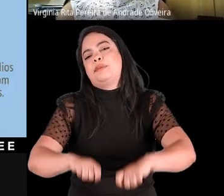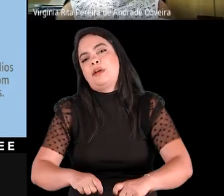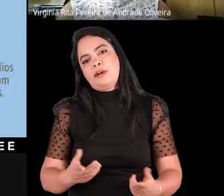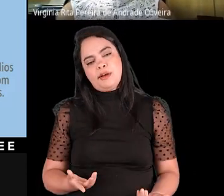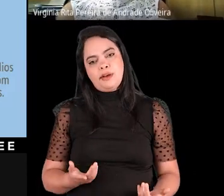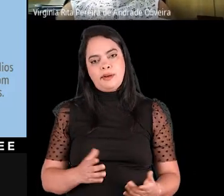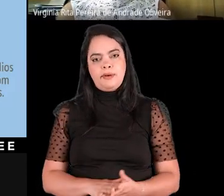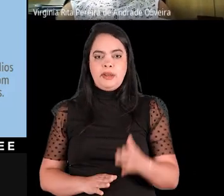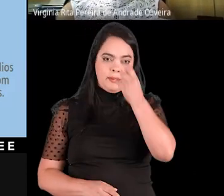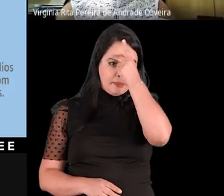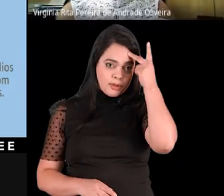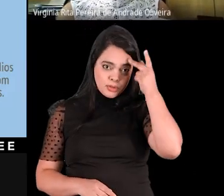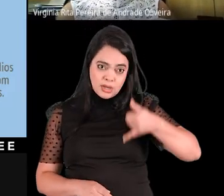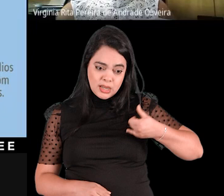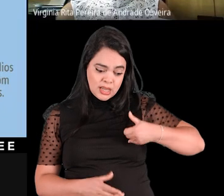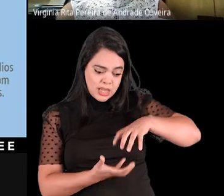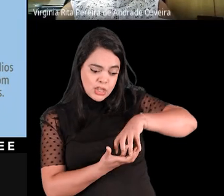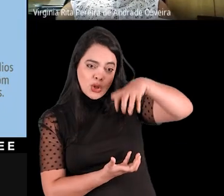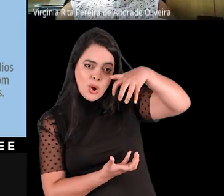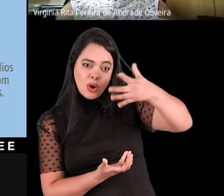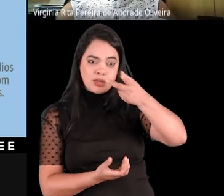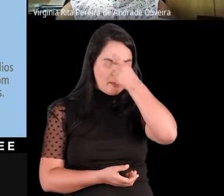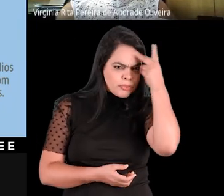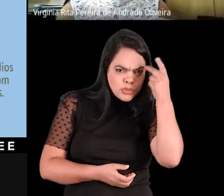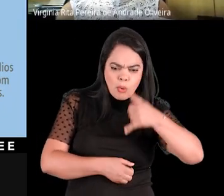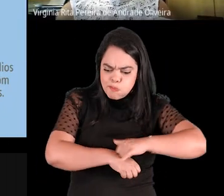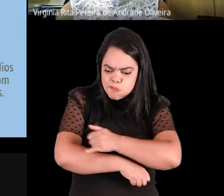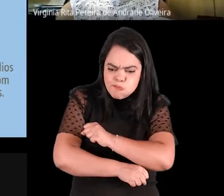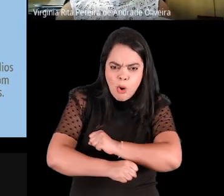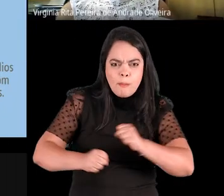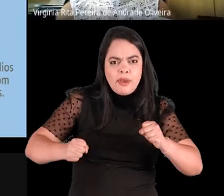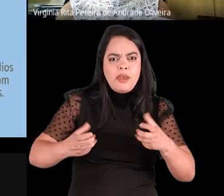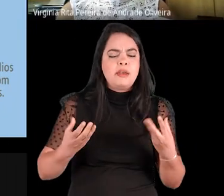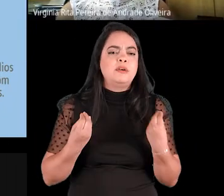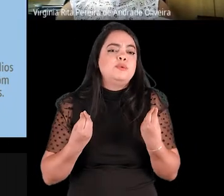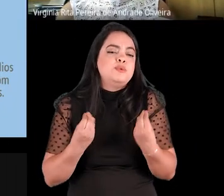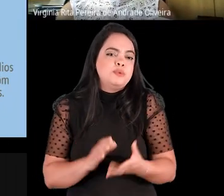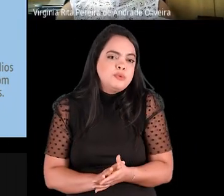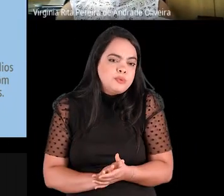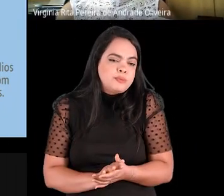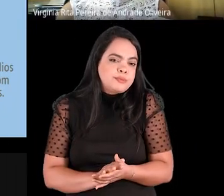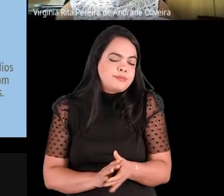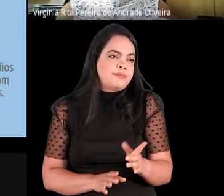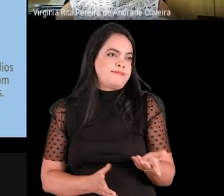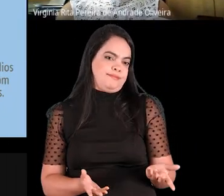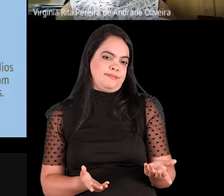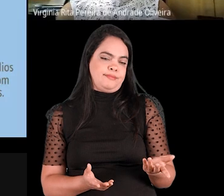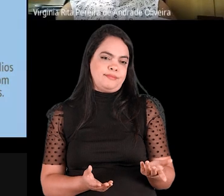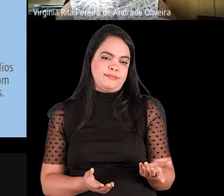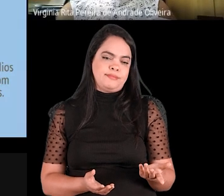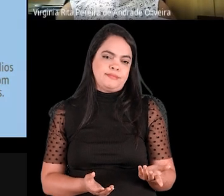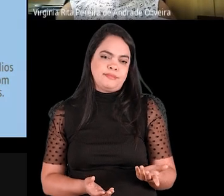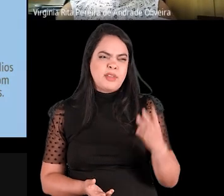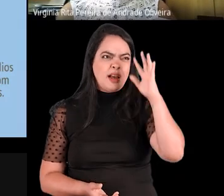O idoso, a pessoa que tem obesidade. E aí a gente fica pensando que para